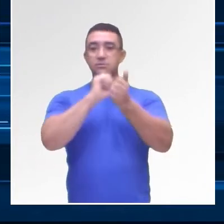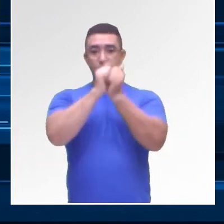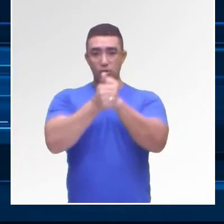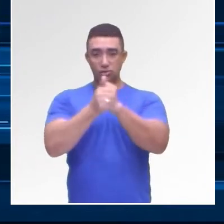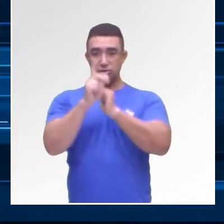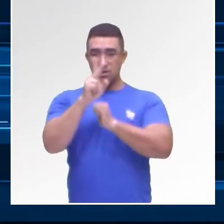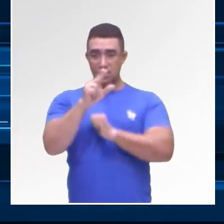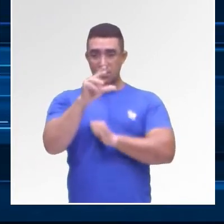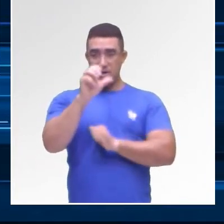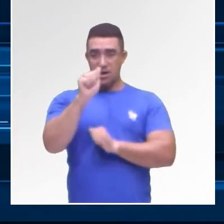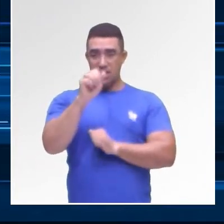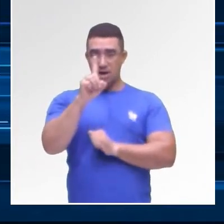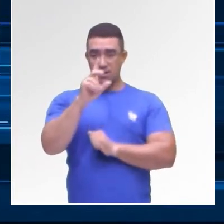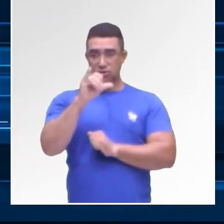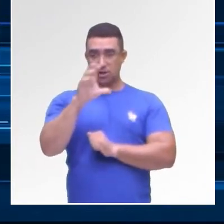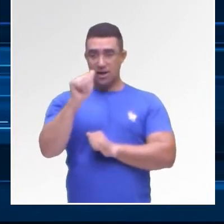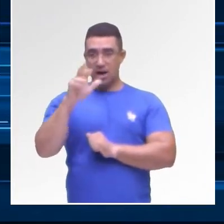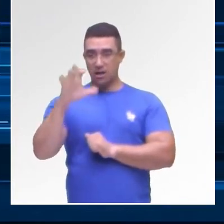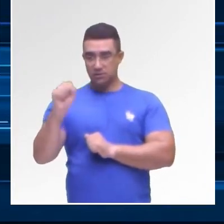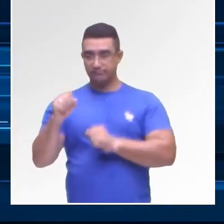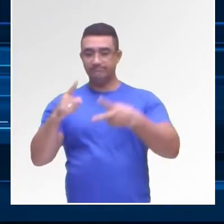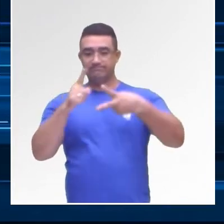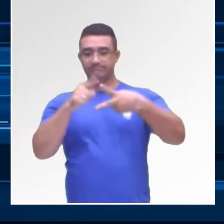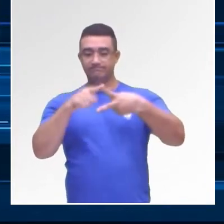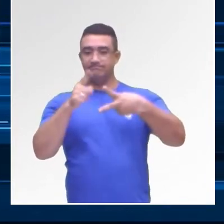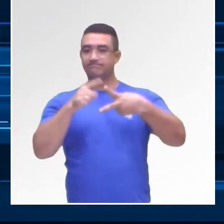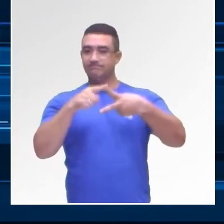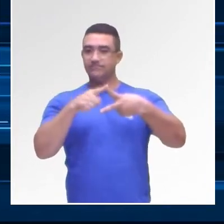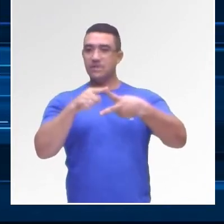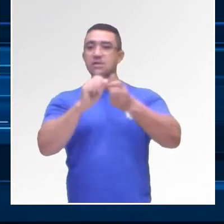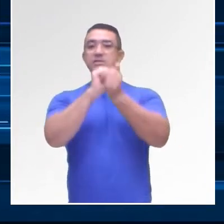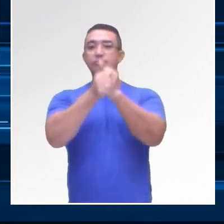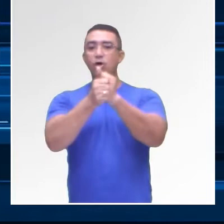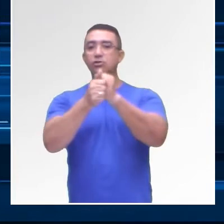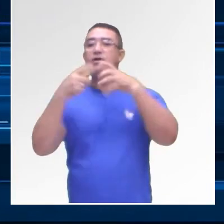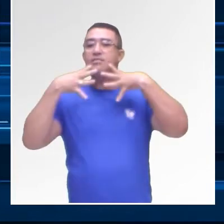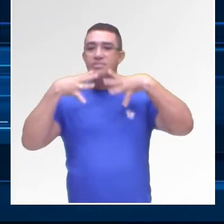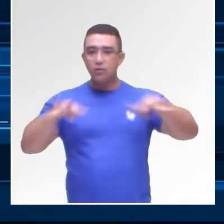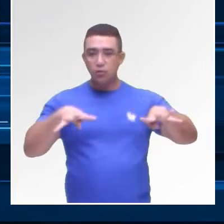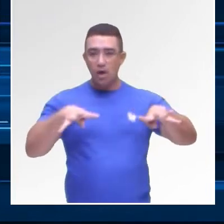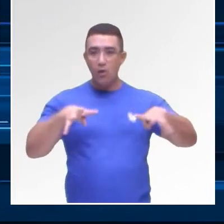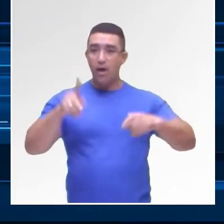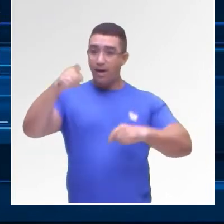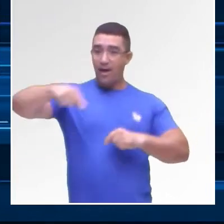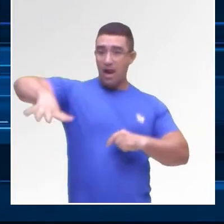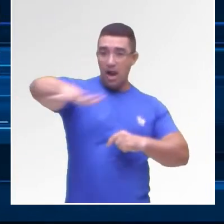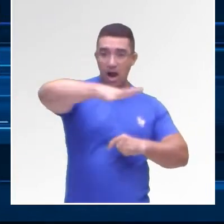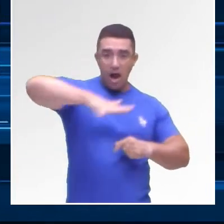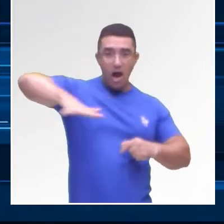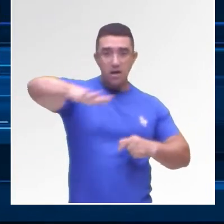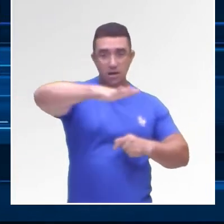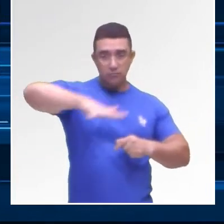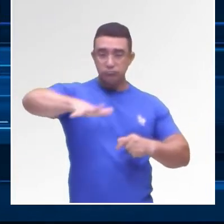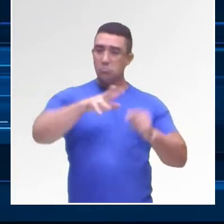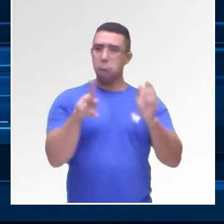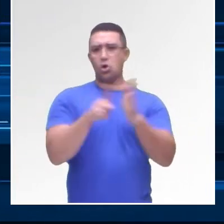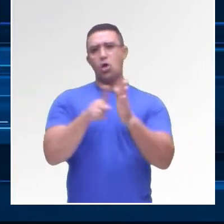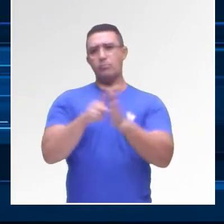Os esportes naturais são realizados no ambiente natural, como o próprio nome diz,